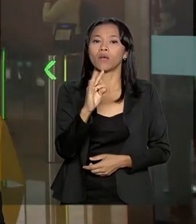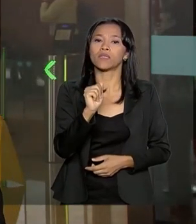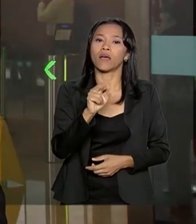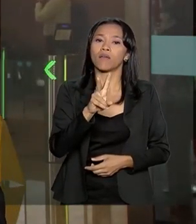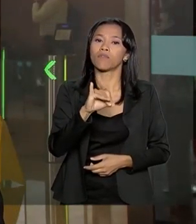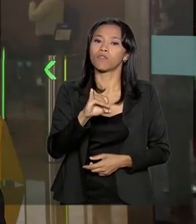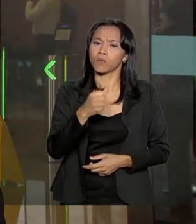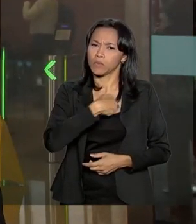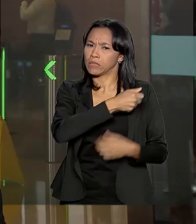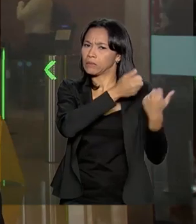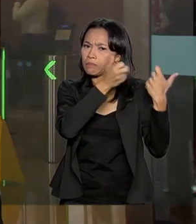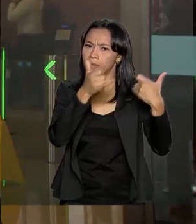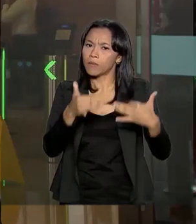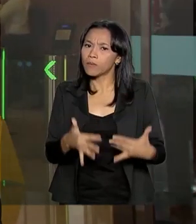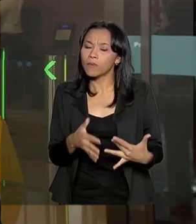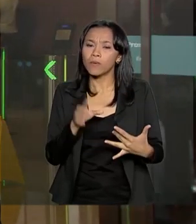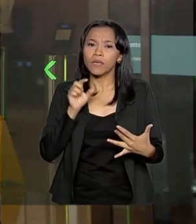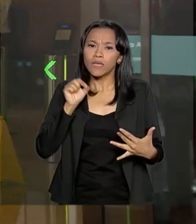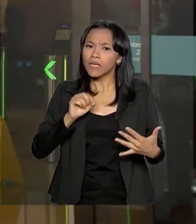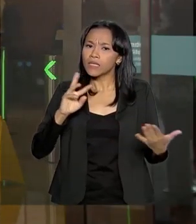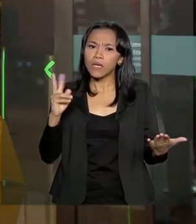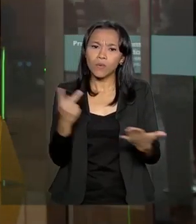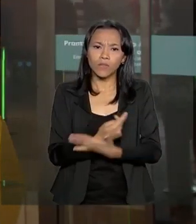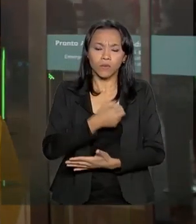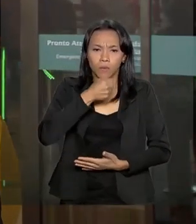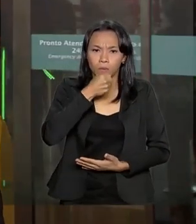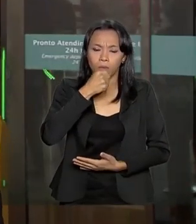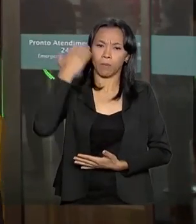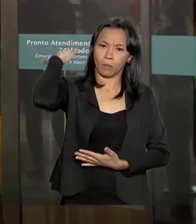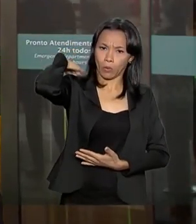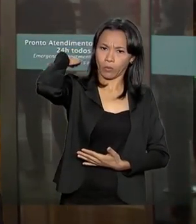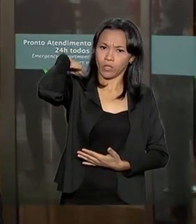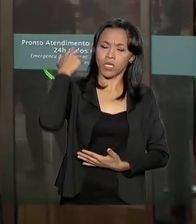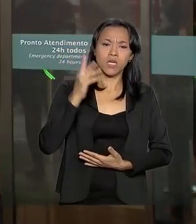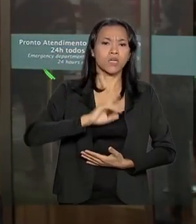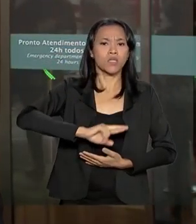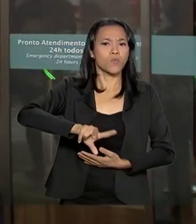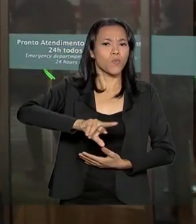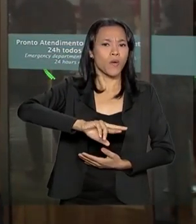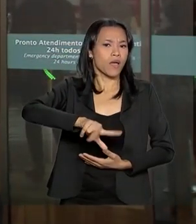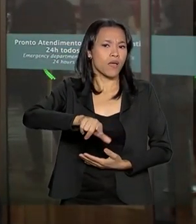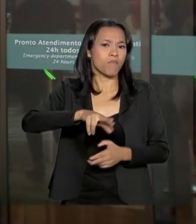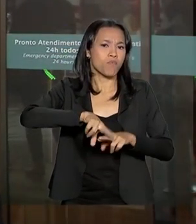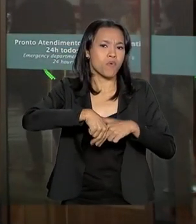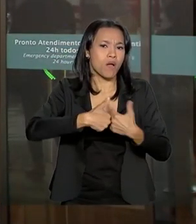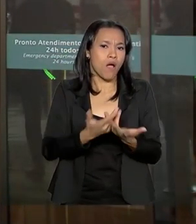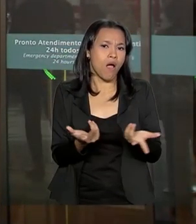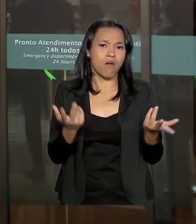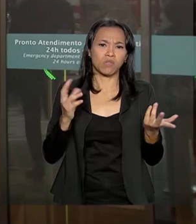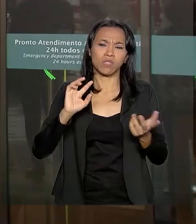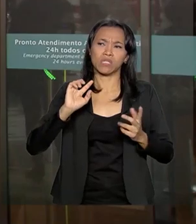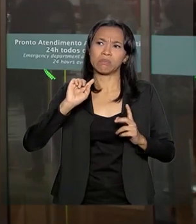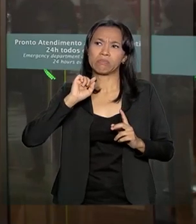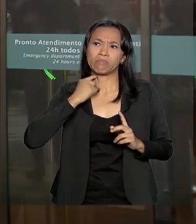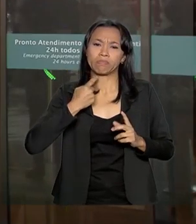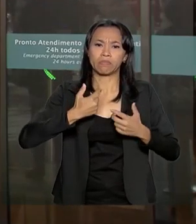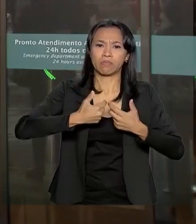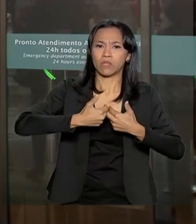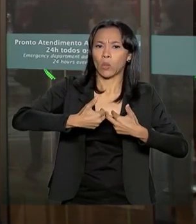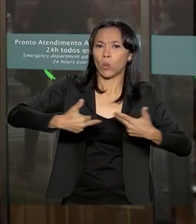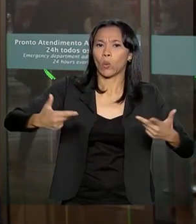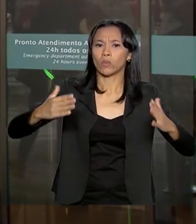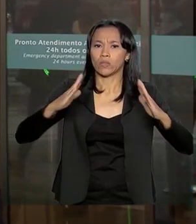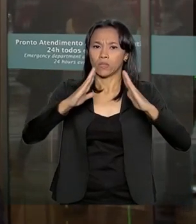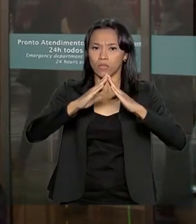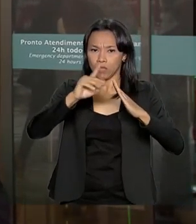agora há pouco que essa pneumonia não se decorreu de nenhum tipo de infecção hospitalar, mas sim